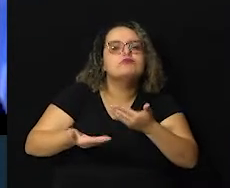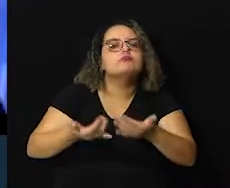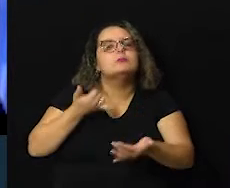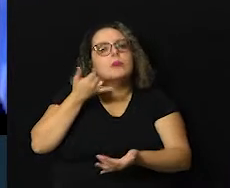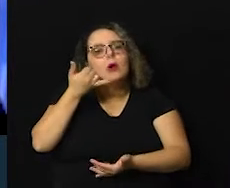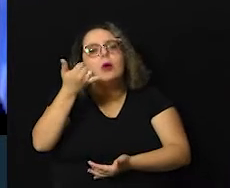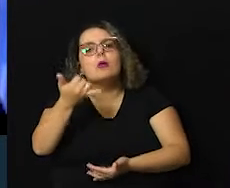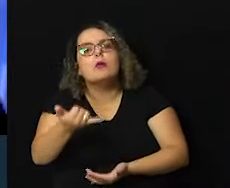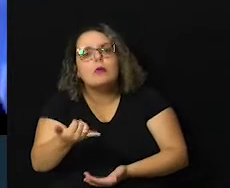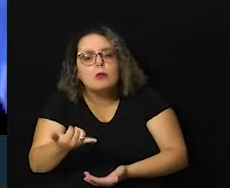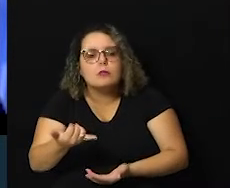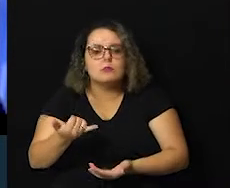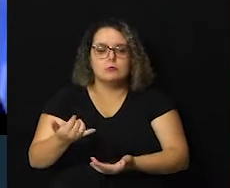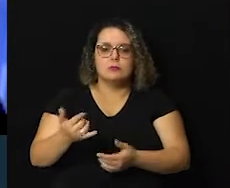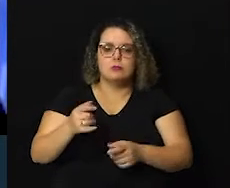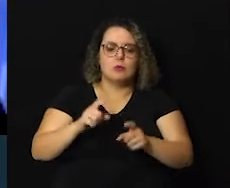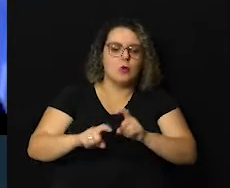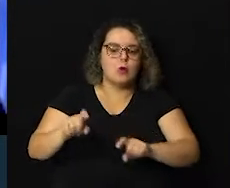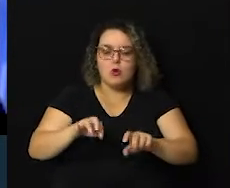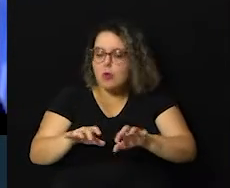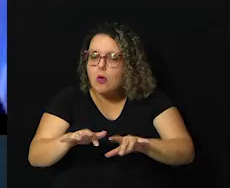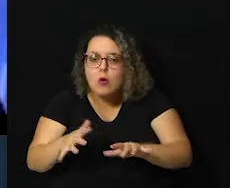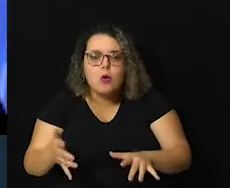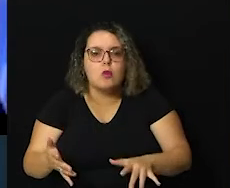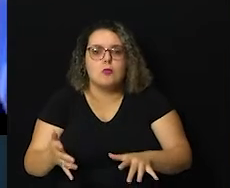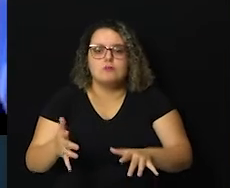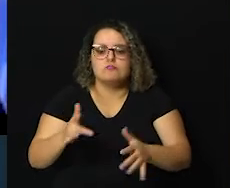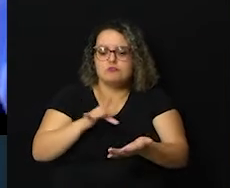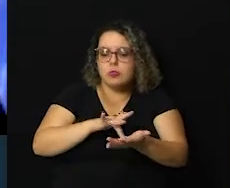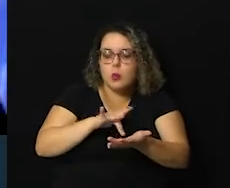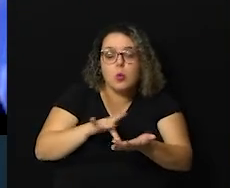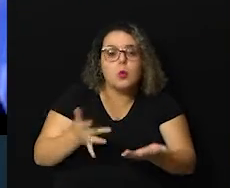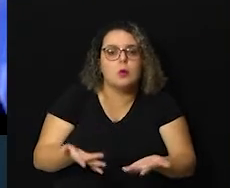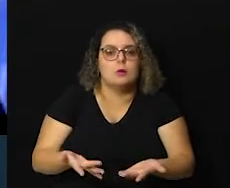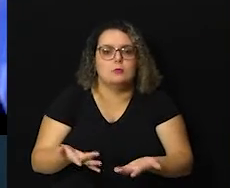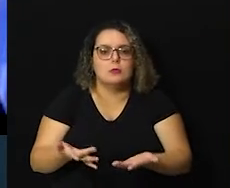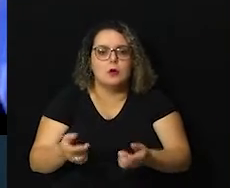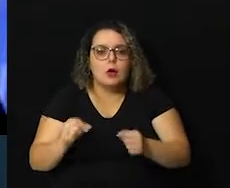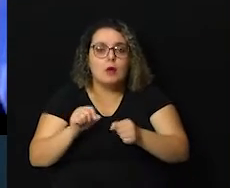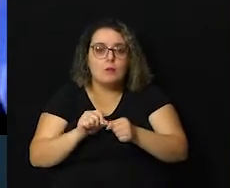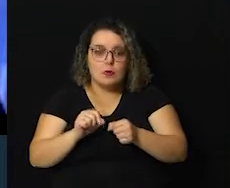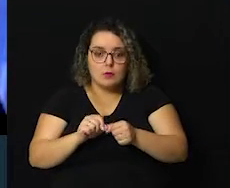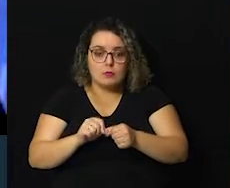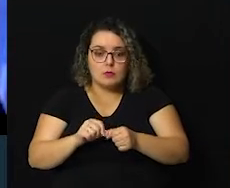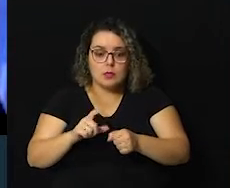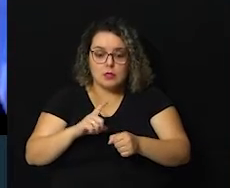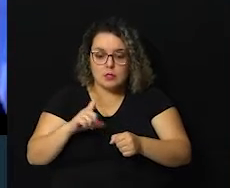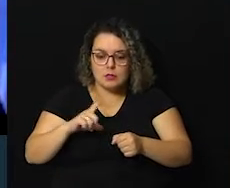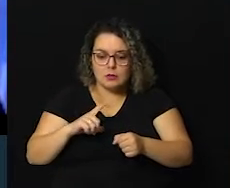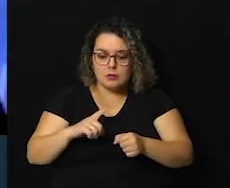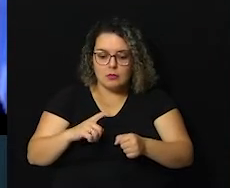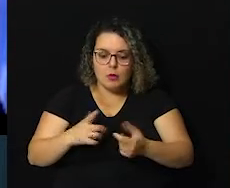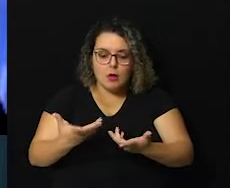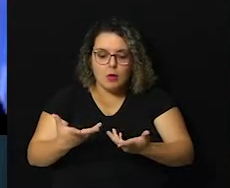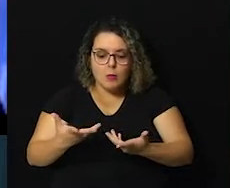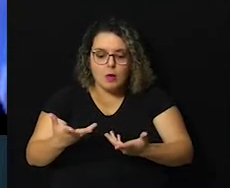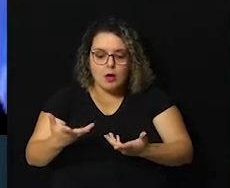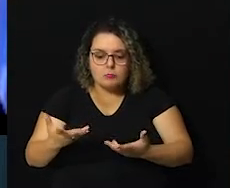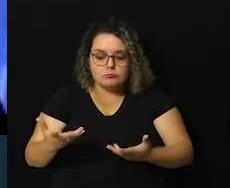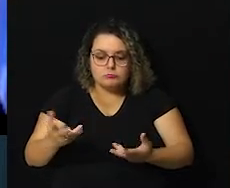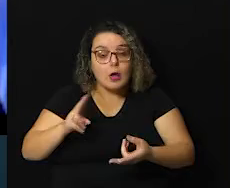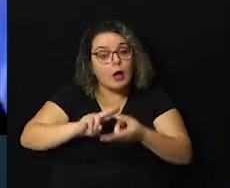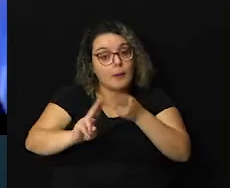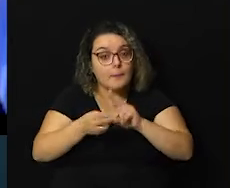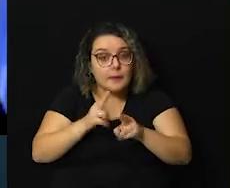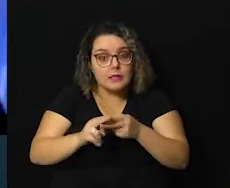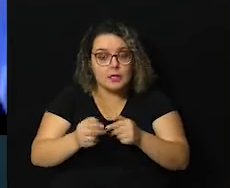com seus dispositivos né com celular com consultório com PC e isso faz com que elas tenham uma destreza é o